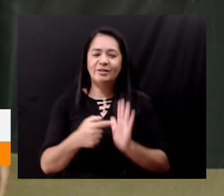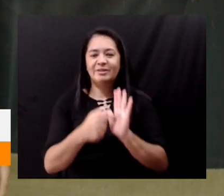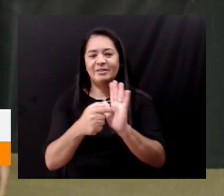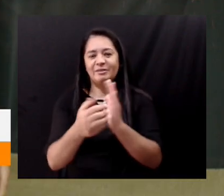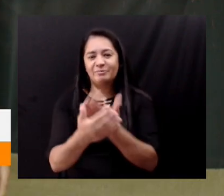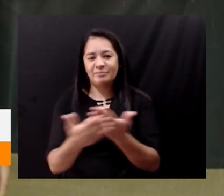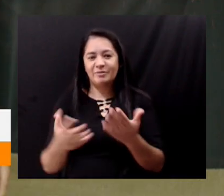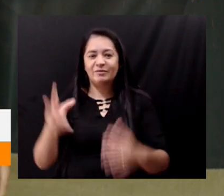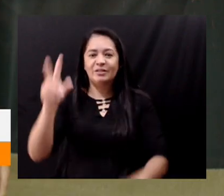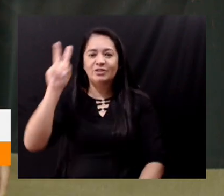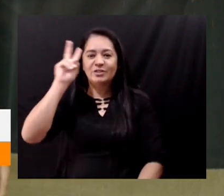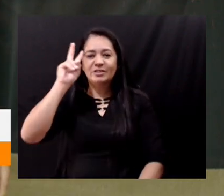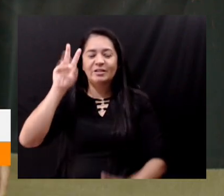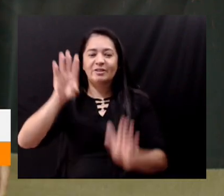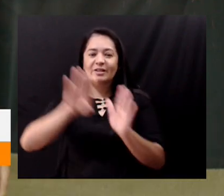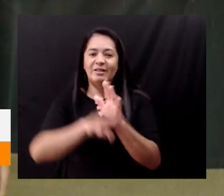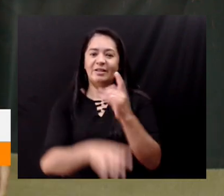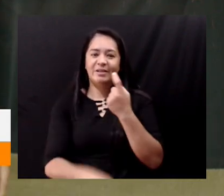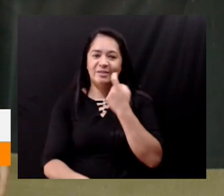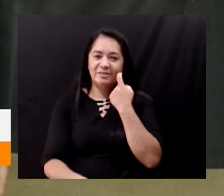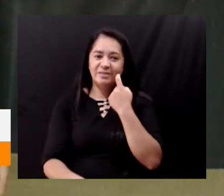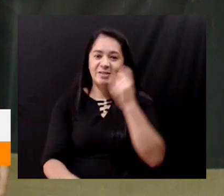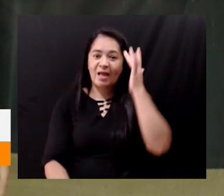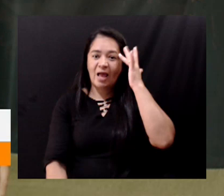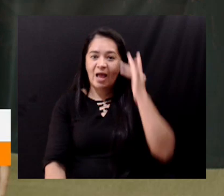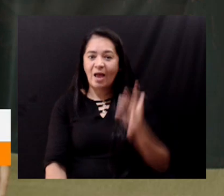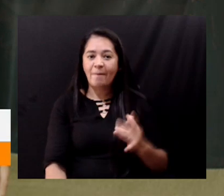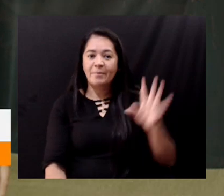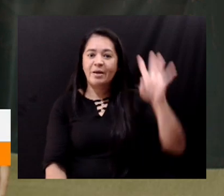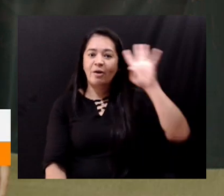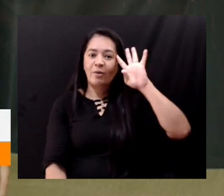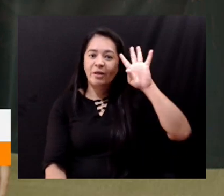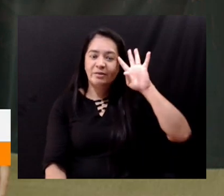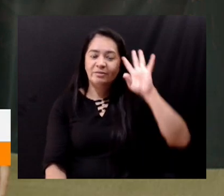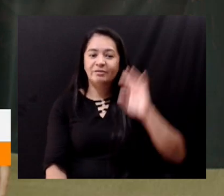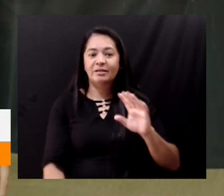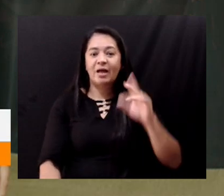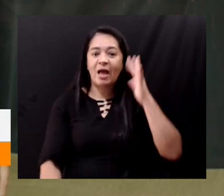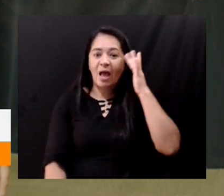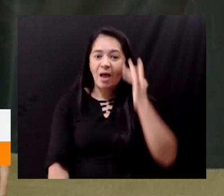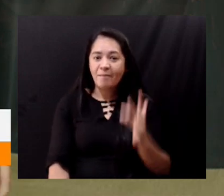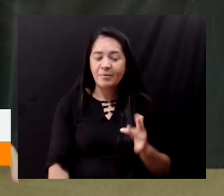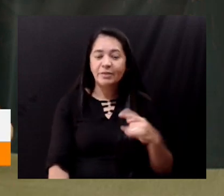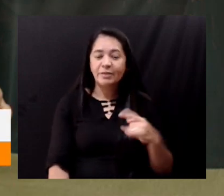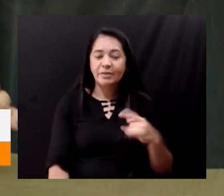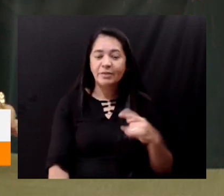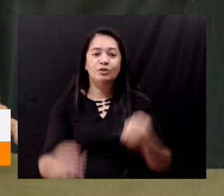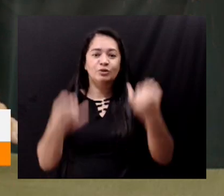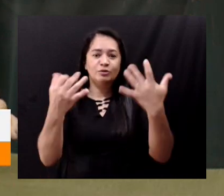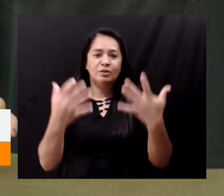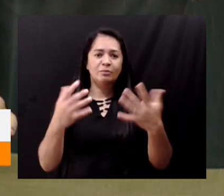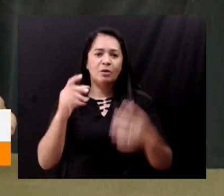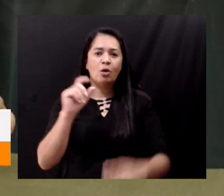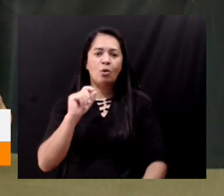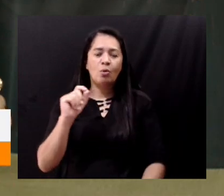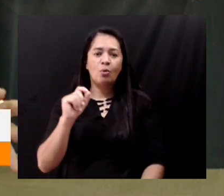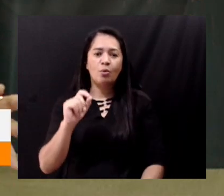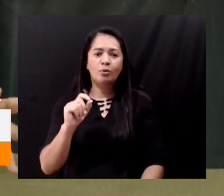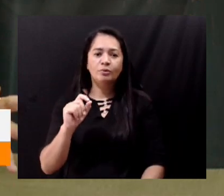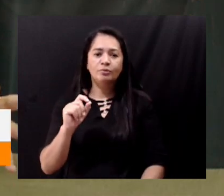nosso Estúdio Câmara. E amanhã é quarta-feira, amanhã nós vamos falar sobre uma decisão, gente, de